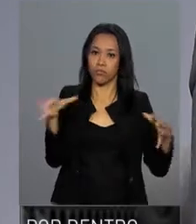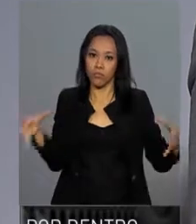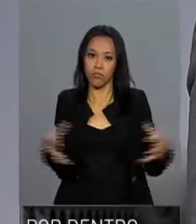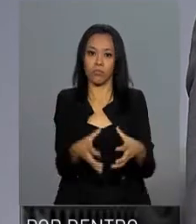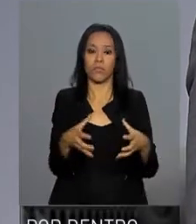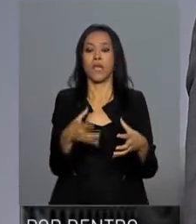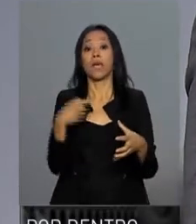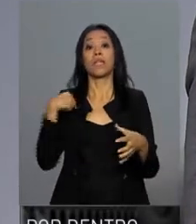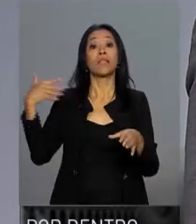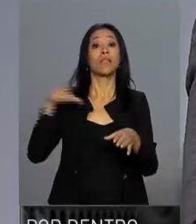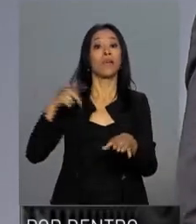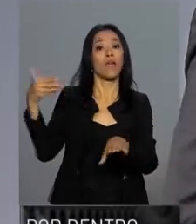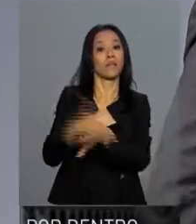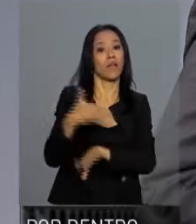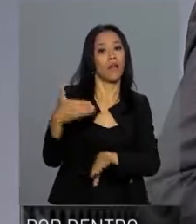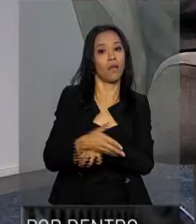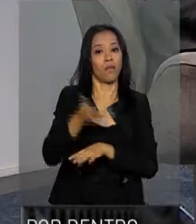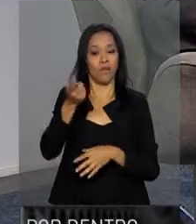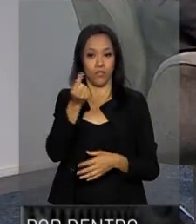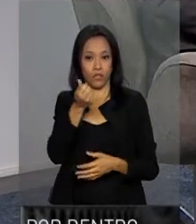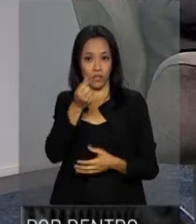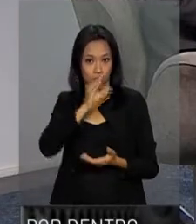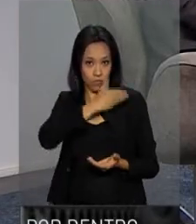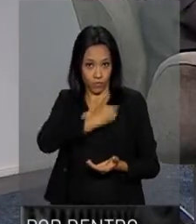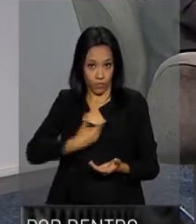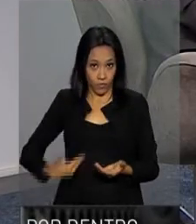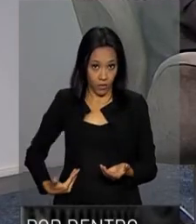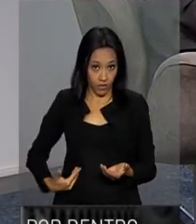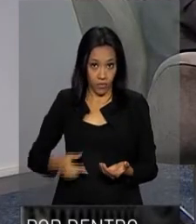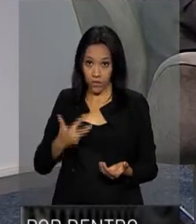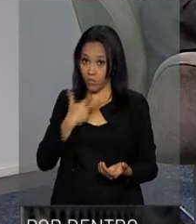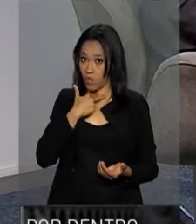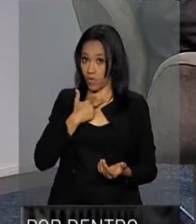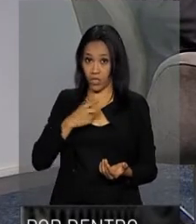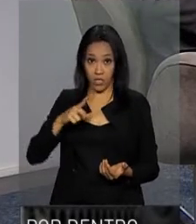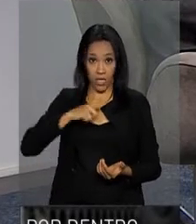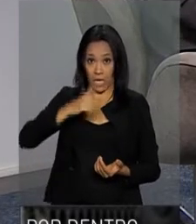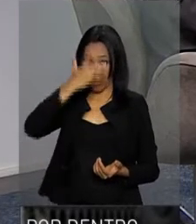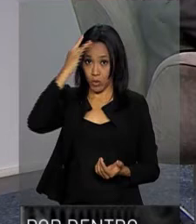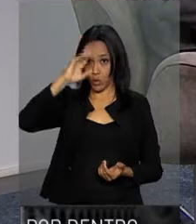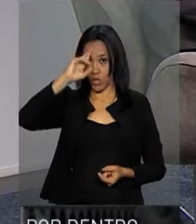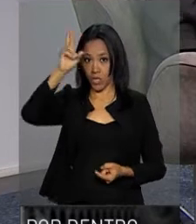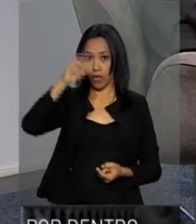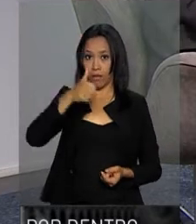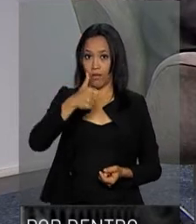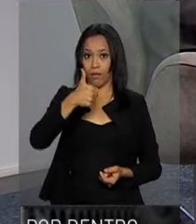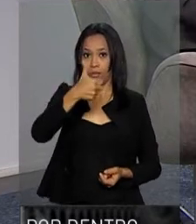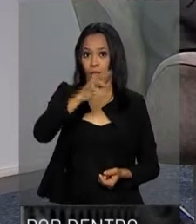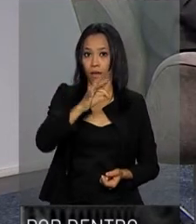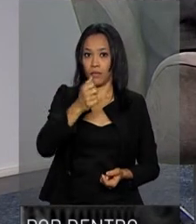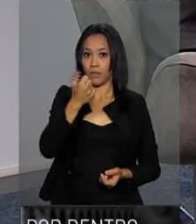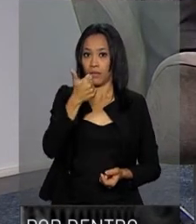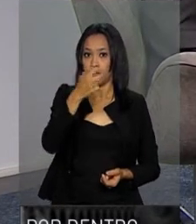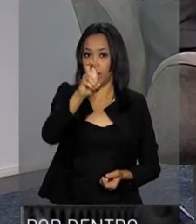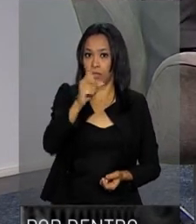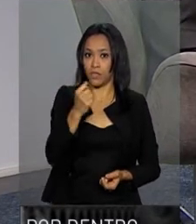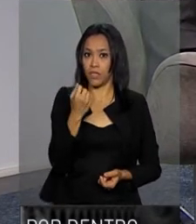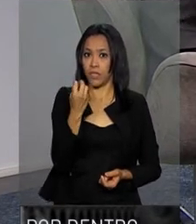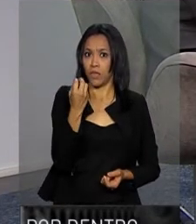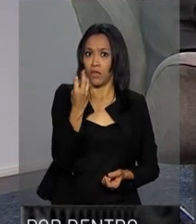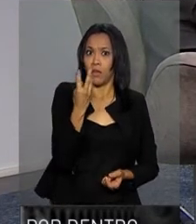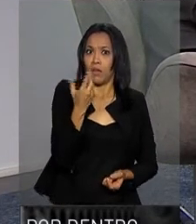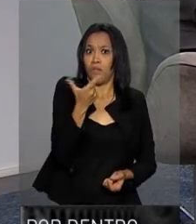terem acesso a recursos públicos você não pode ter mais aquele dirigente esportivo que ficava 10 15 20 30